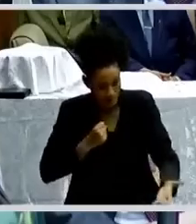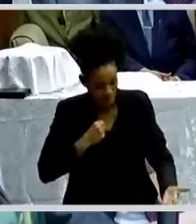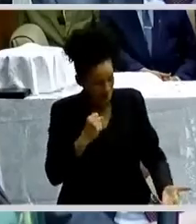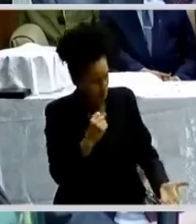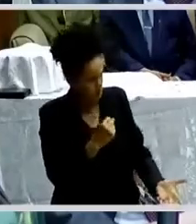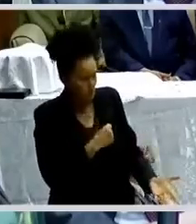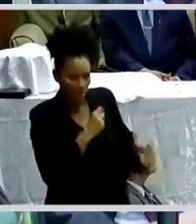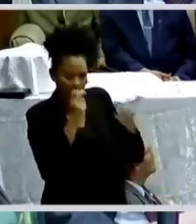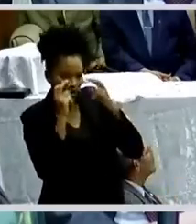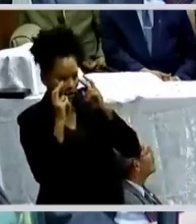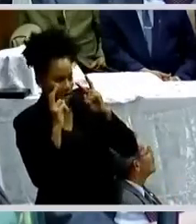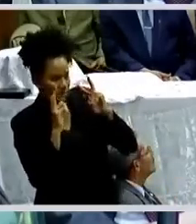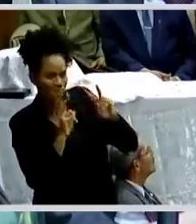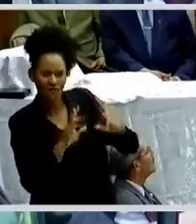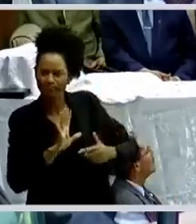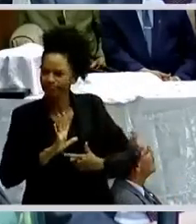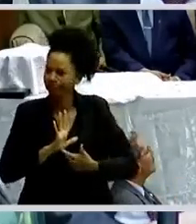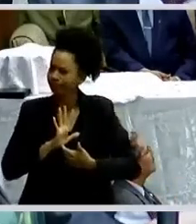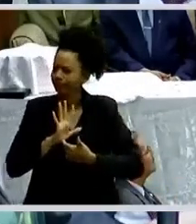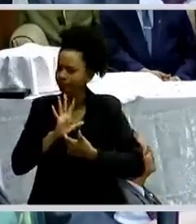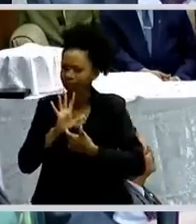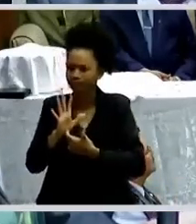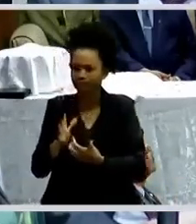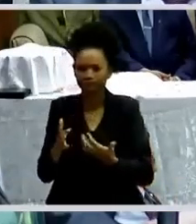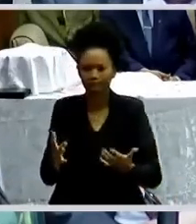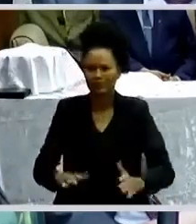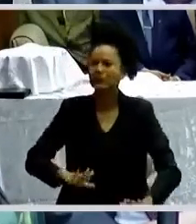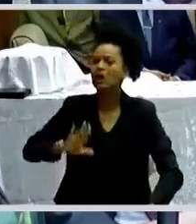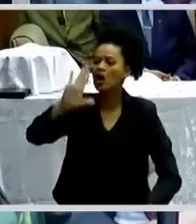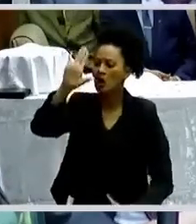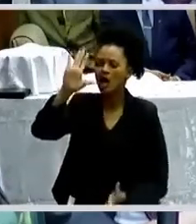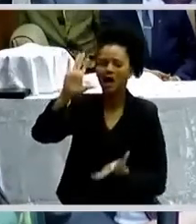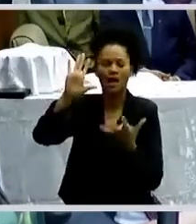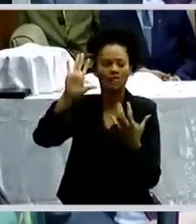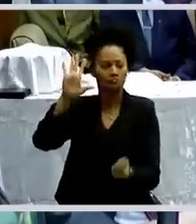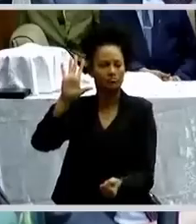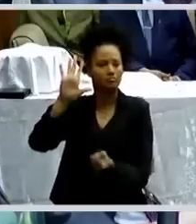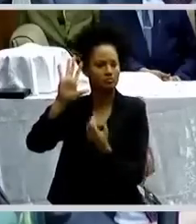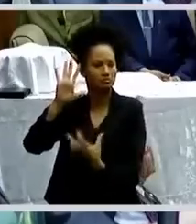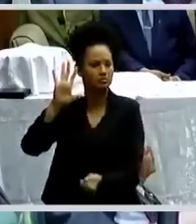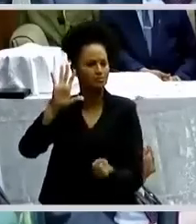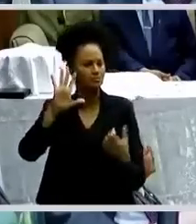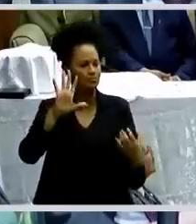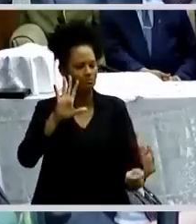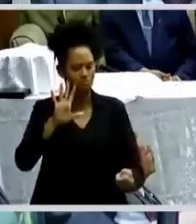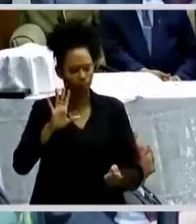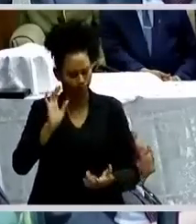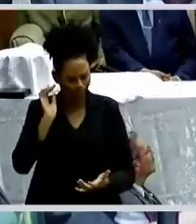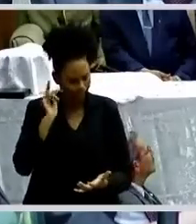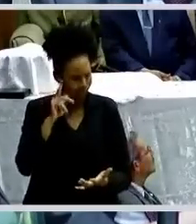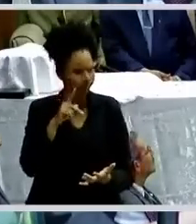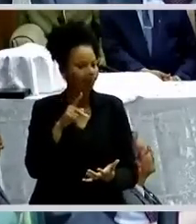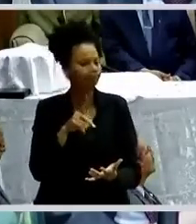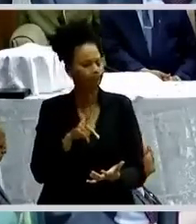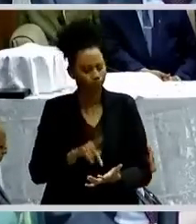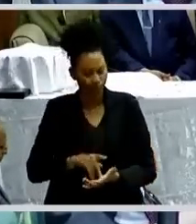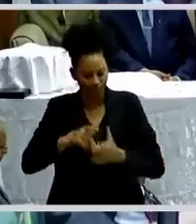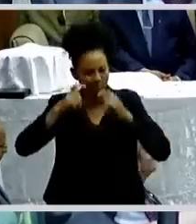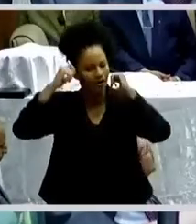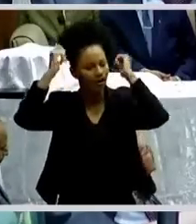e agora ele já é apresentado por aclamação e ele se torna literalmente rei de